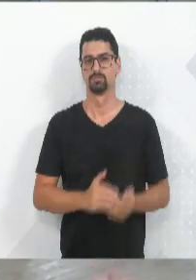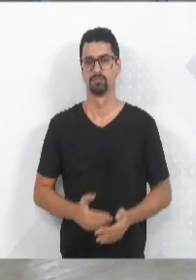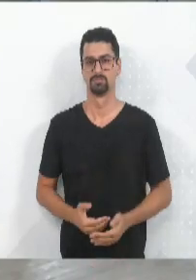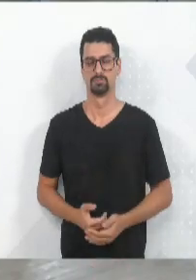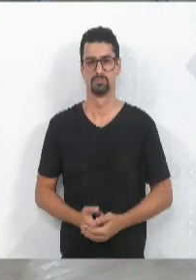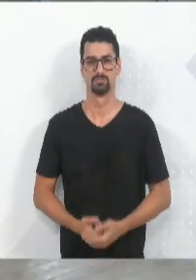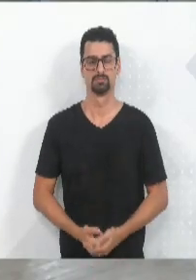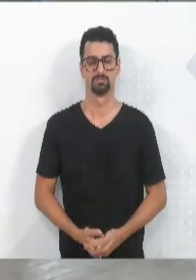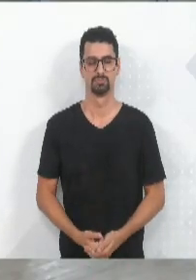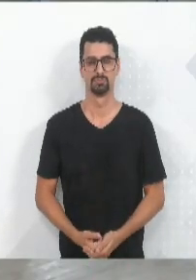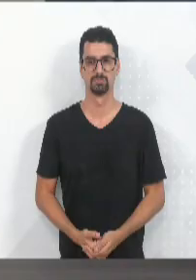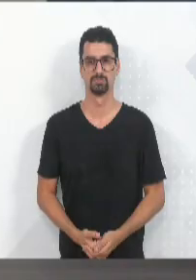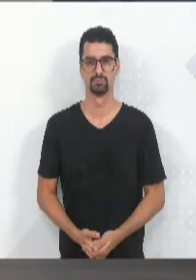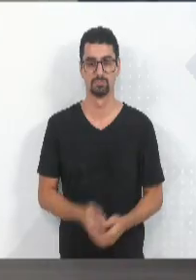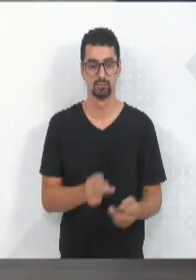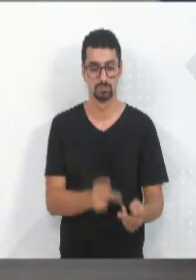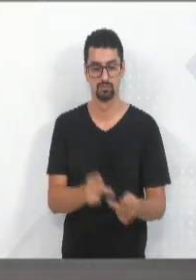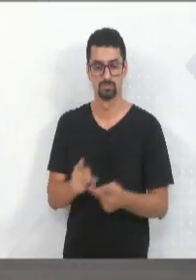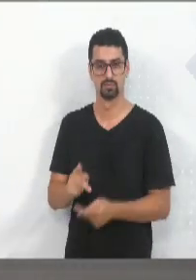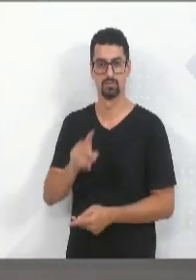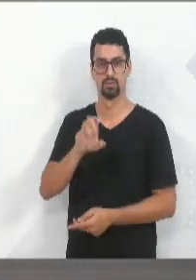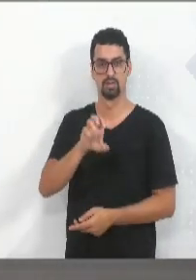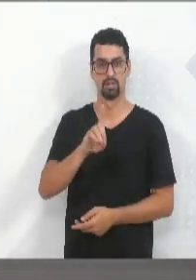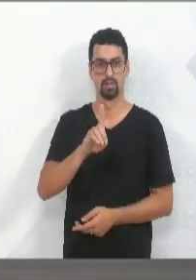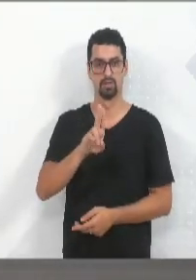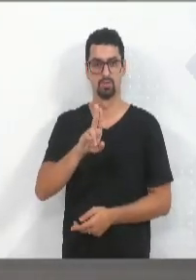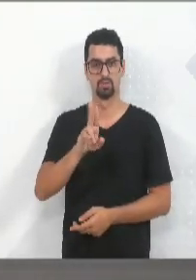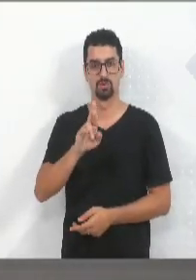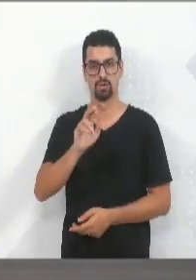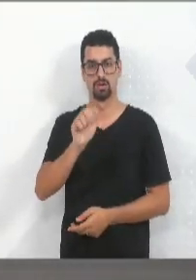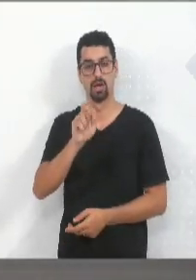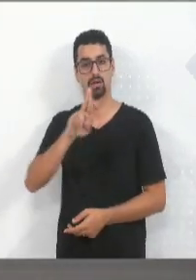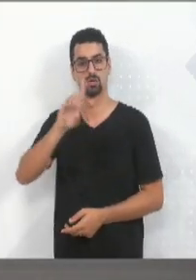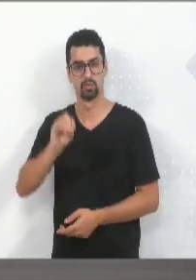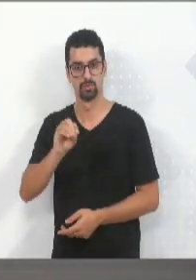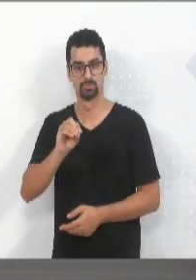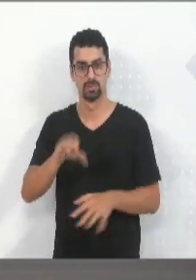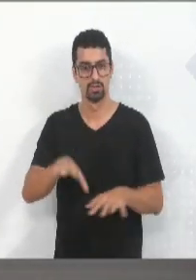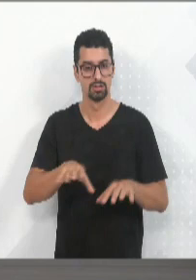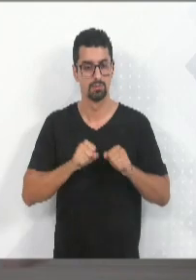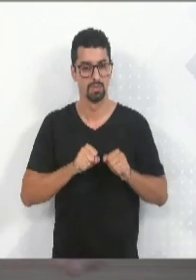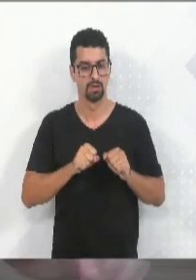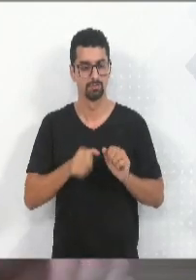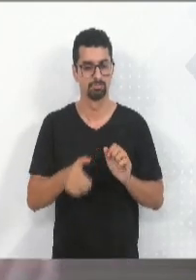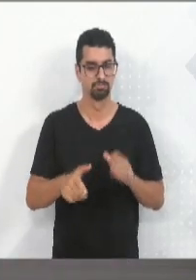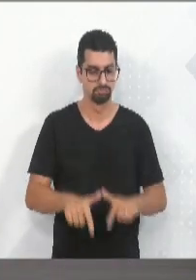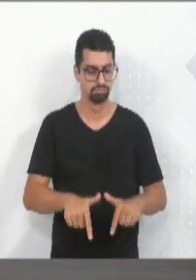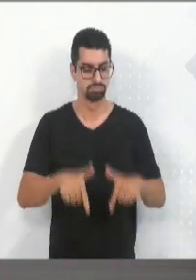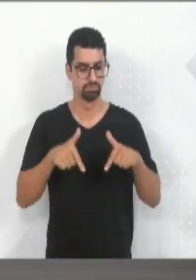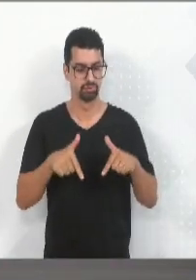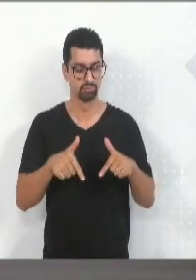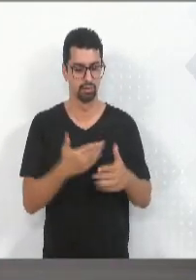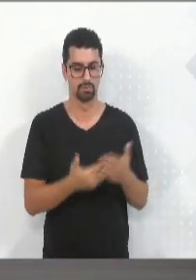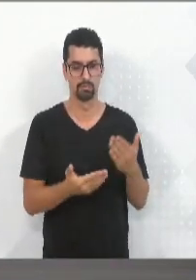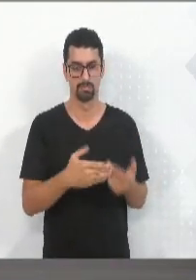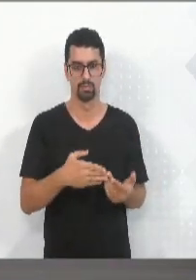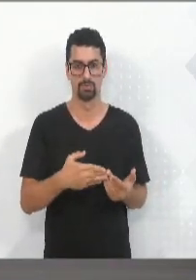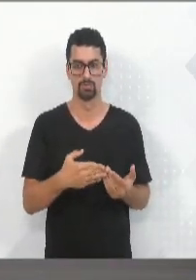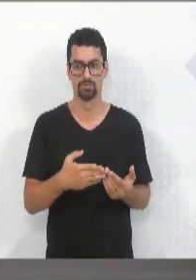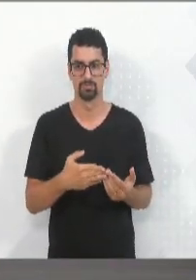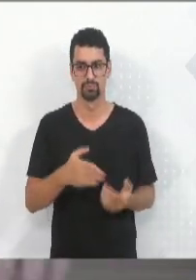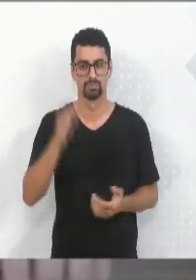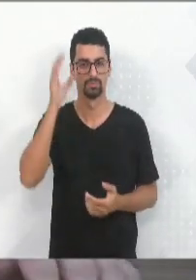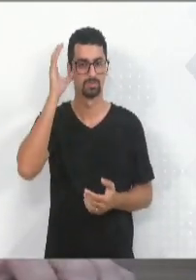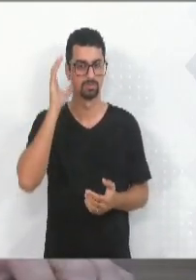convidamos convidamos o Senor Eduardo chadra presidente da somar para receber a comenda das mãos do vereador César Camp até os convidados que estão junto